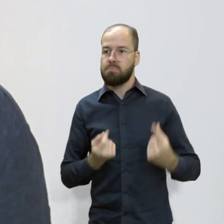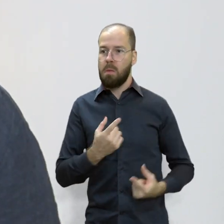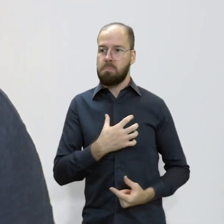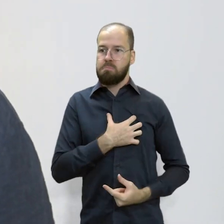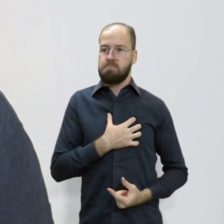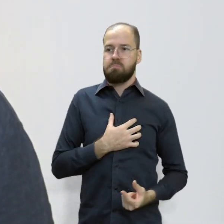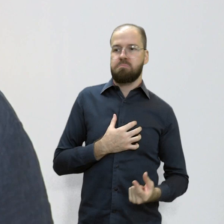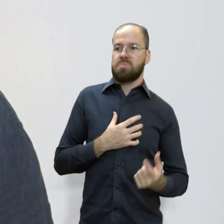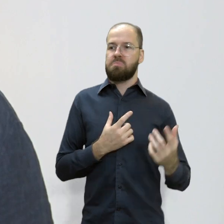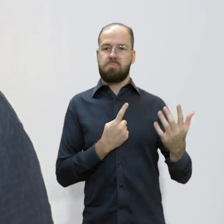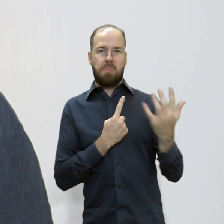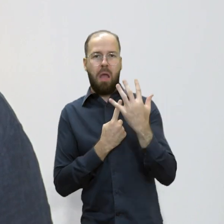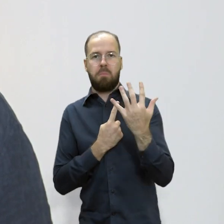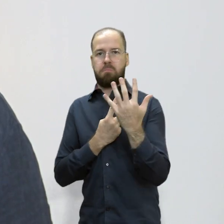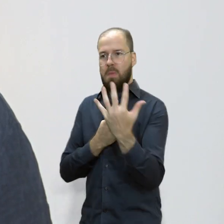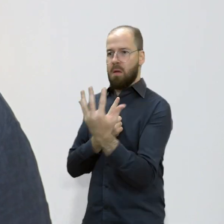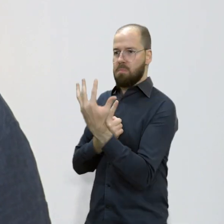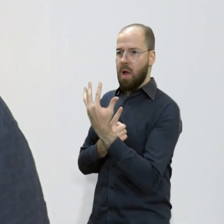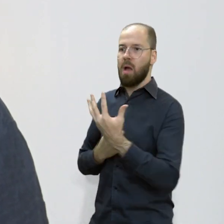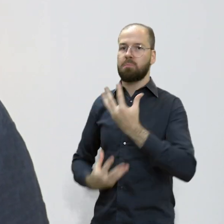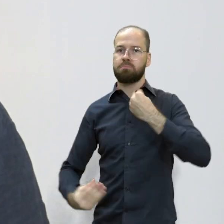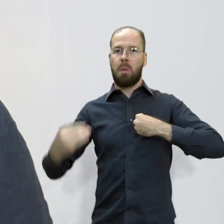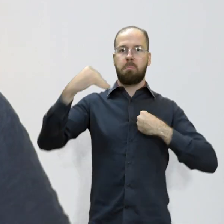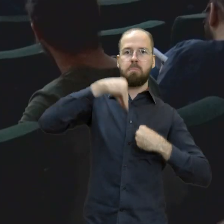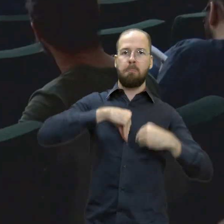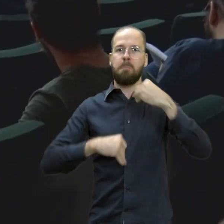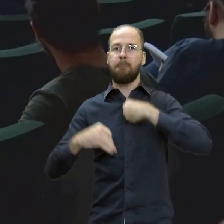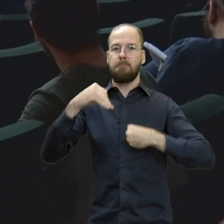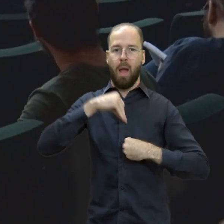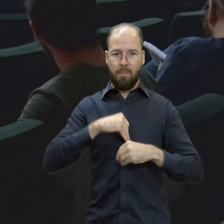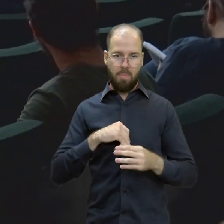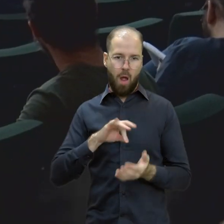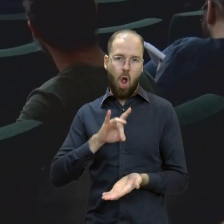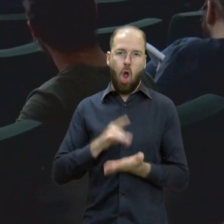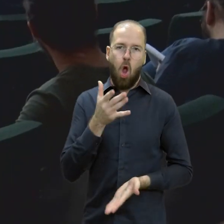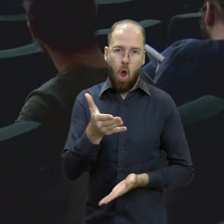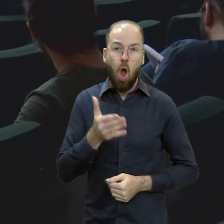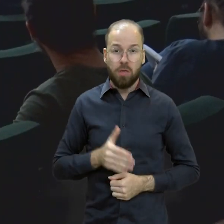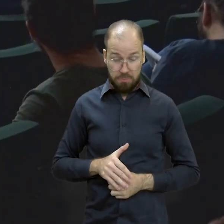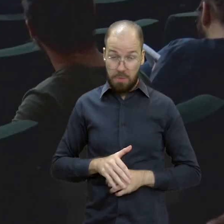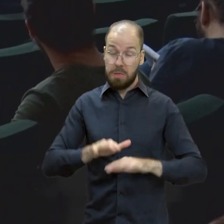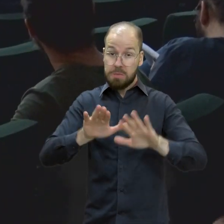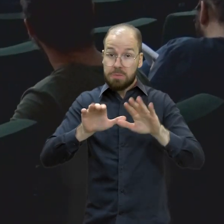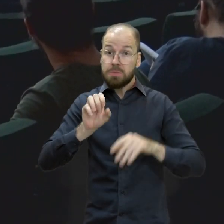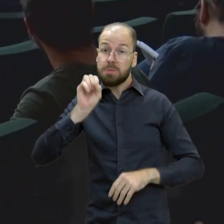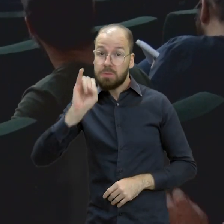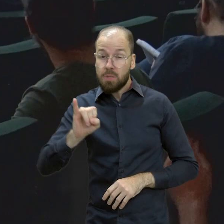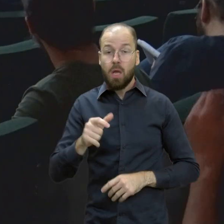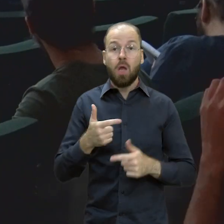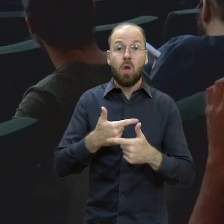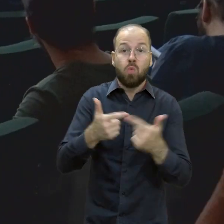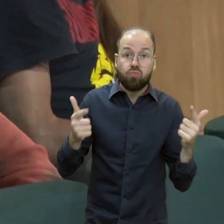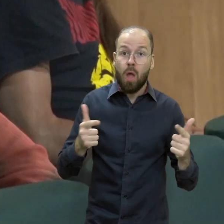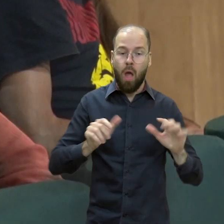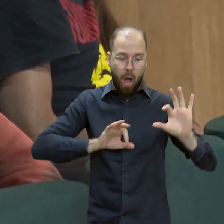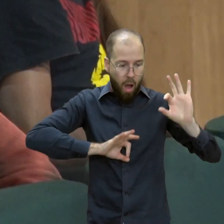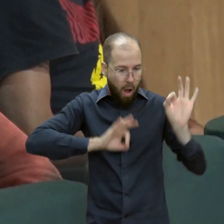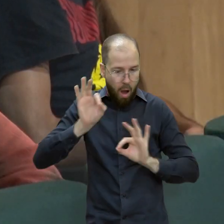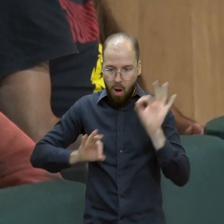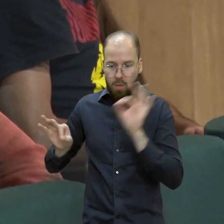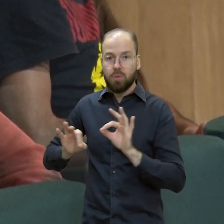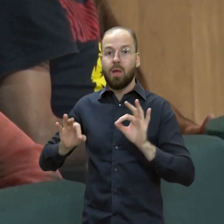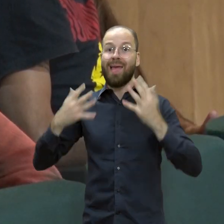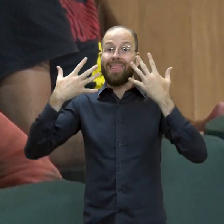estrangeiridade, por desterro originário, não é? Bom, mas se nós não temos organização natural,